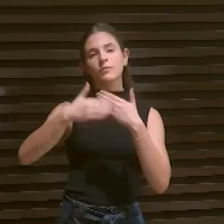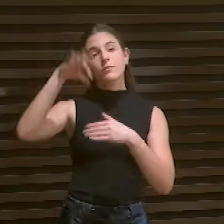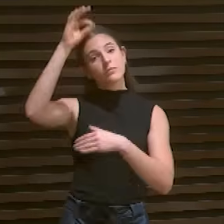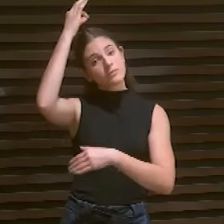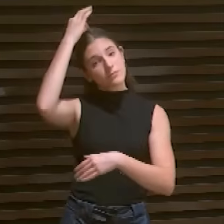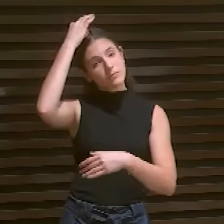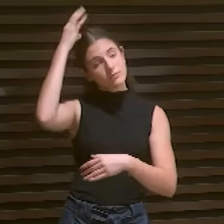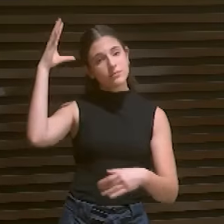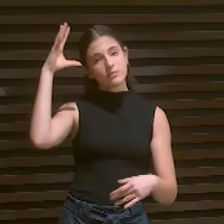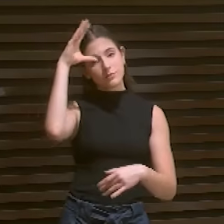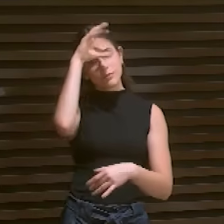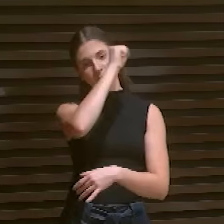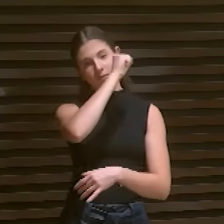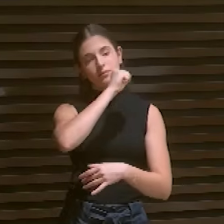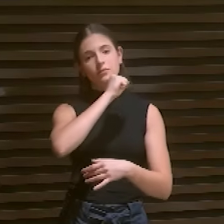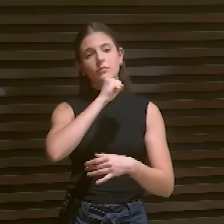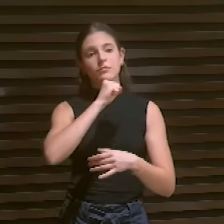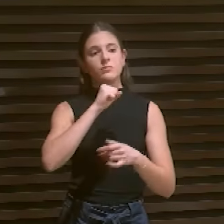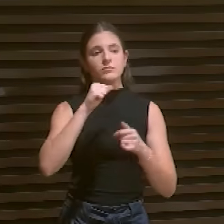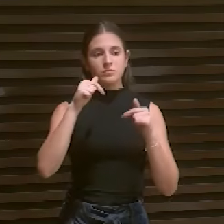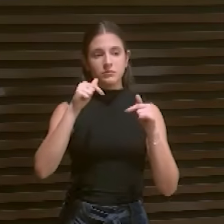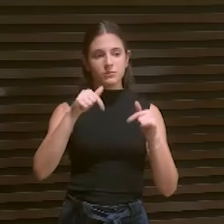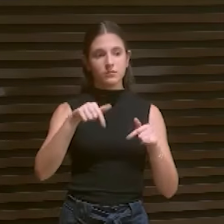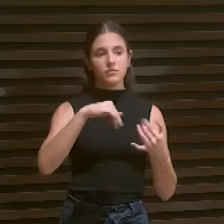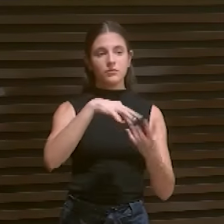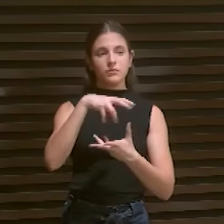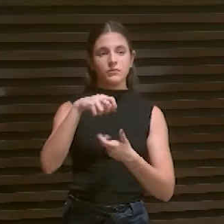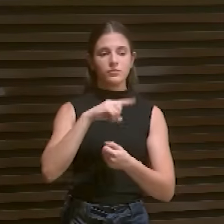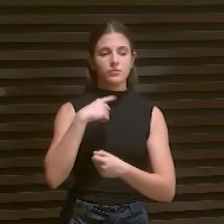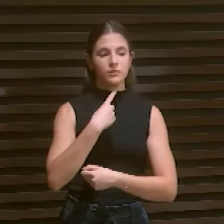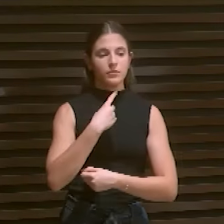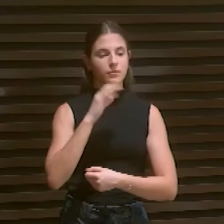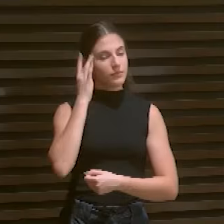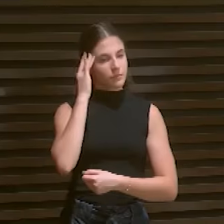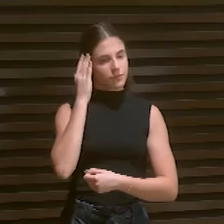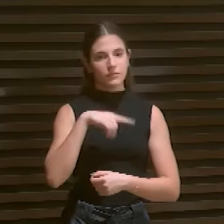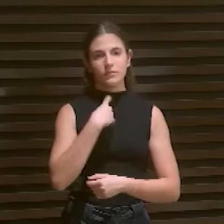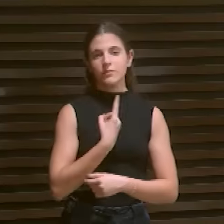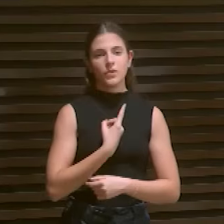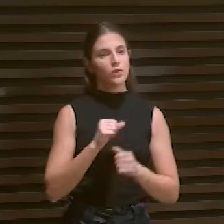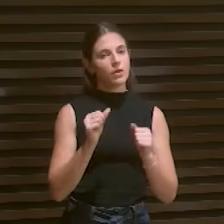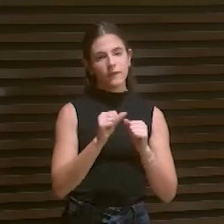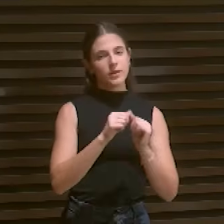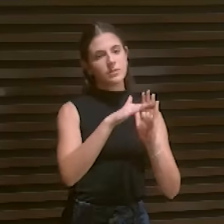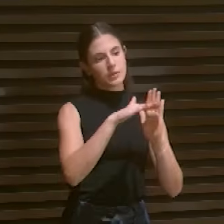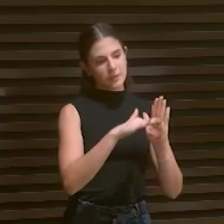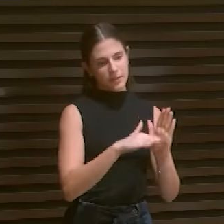aquilo que deste mundo nós não fazemos parte. Para que ele abra os seus